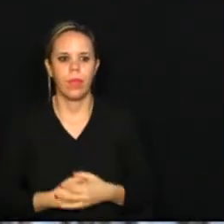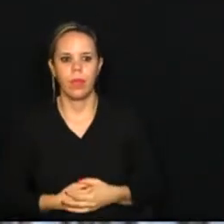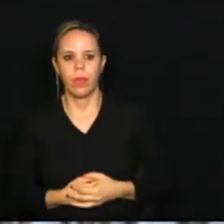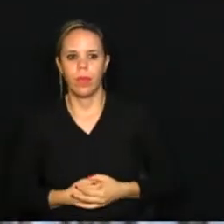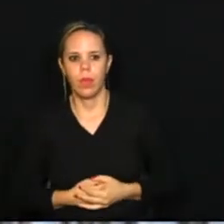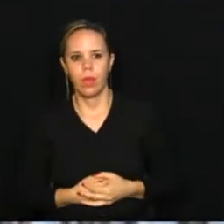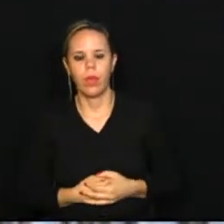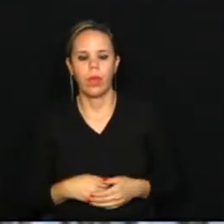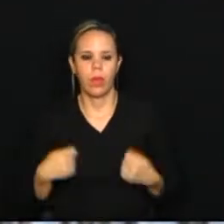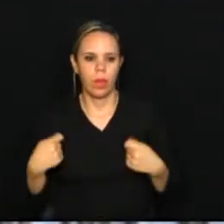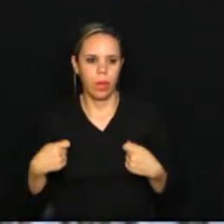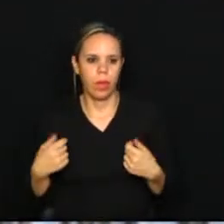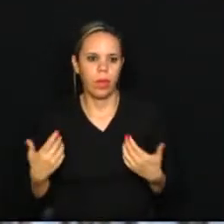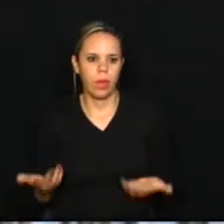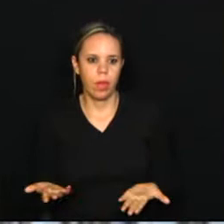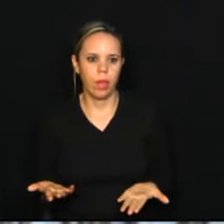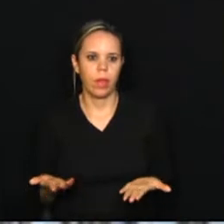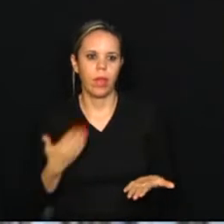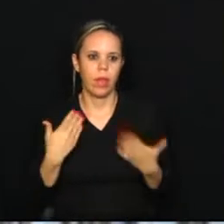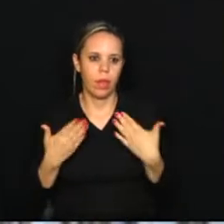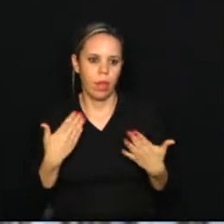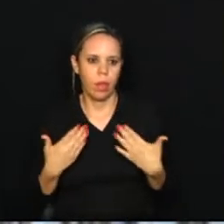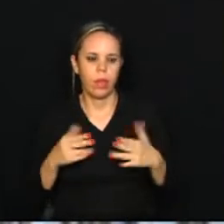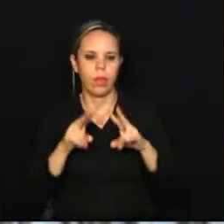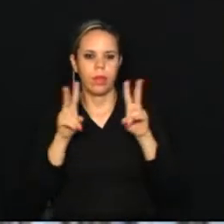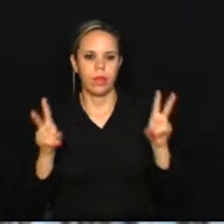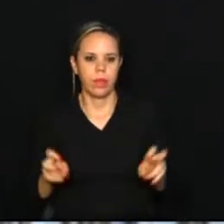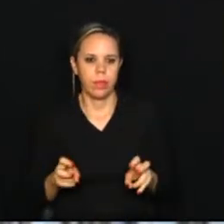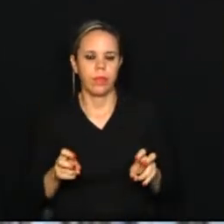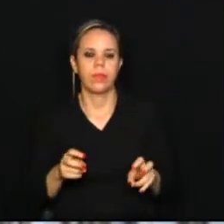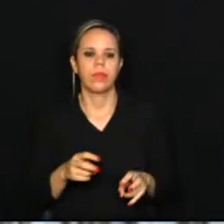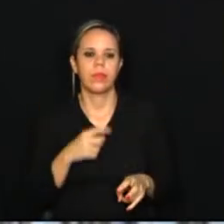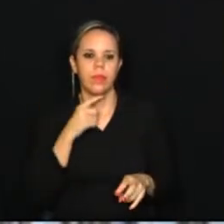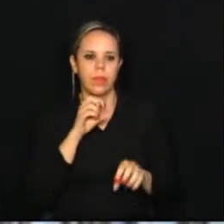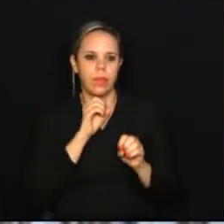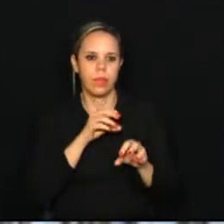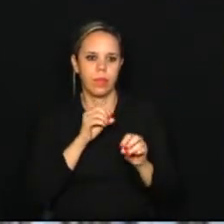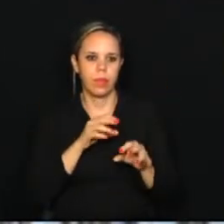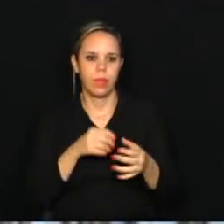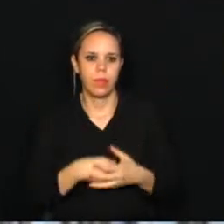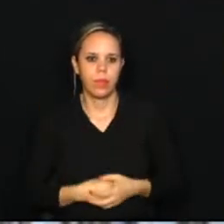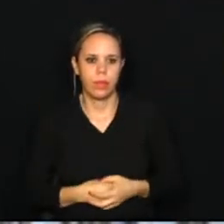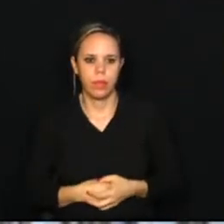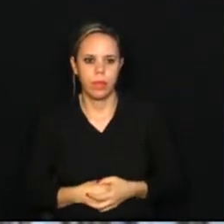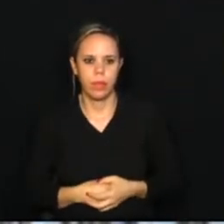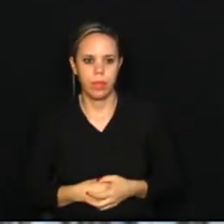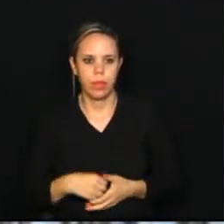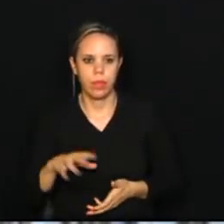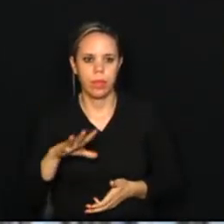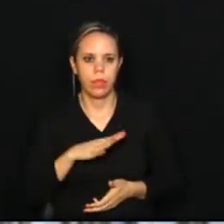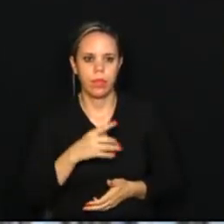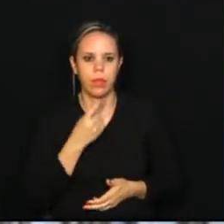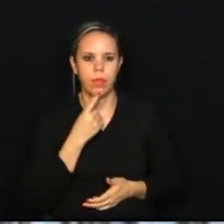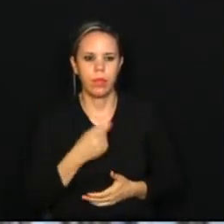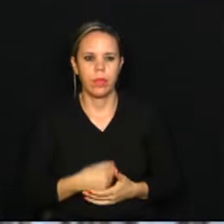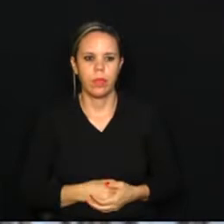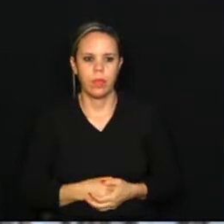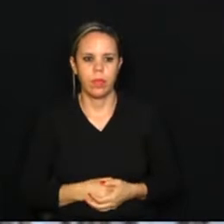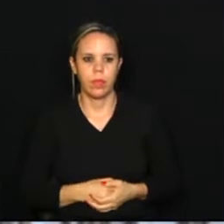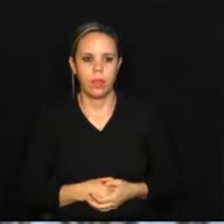o necessário debate sobre as questões da educação na cidade de Campinas.